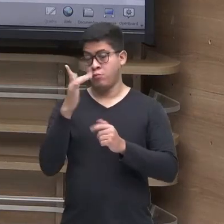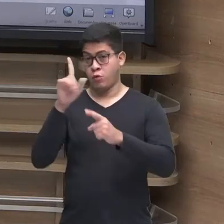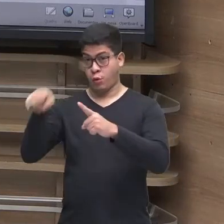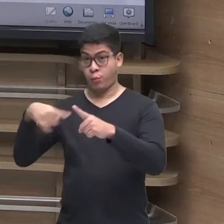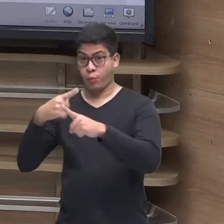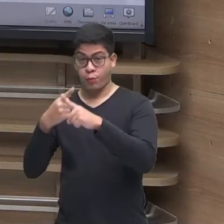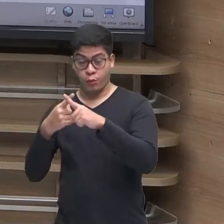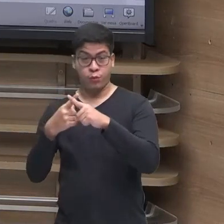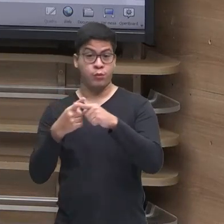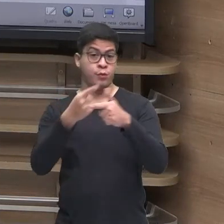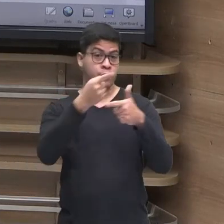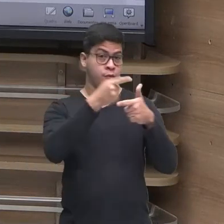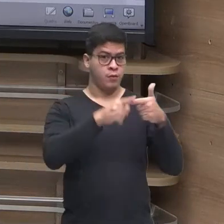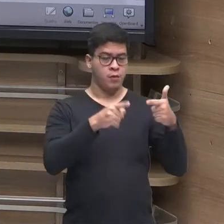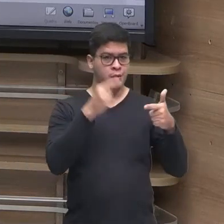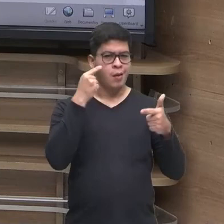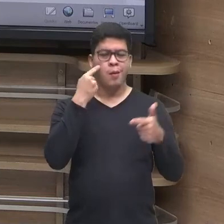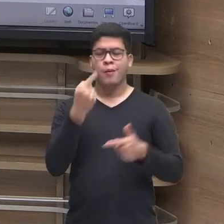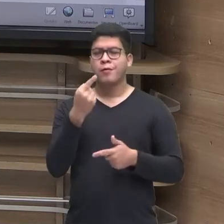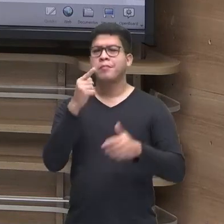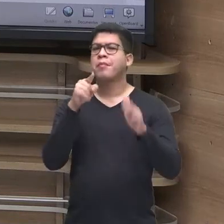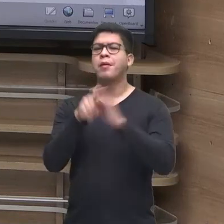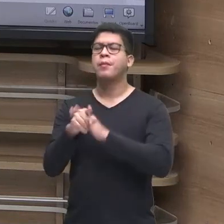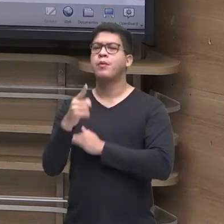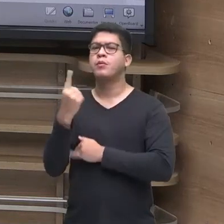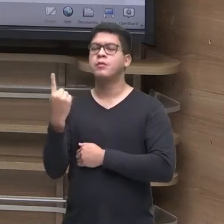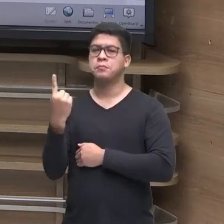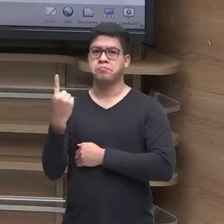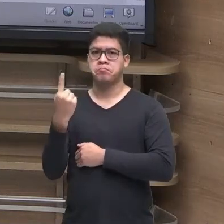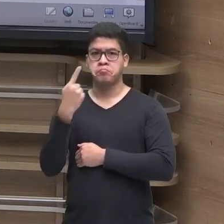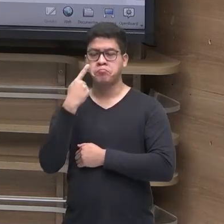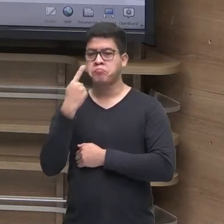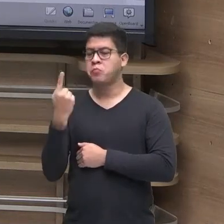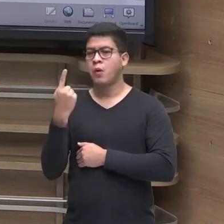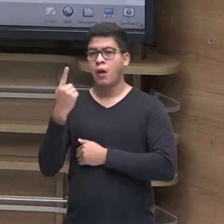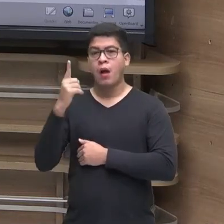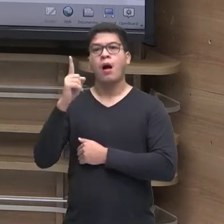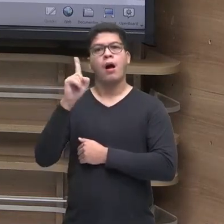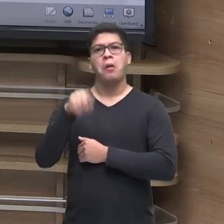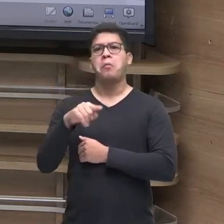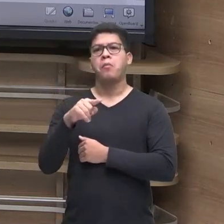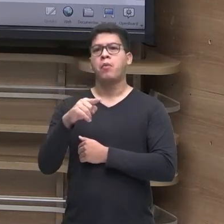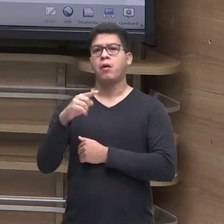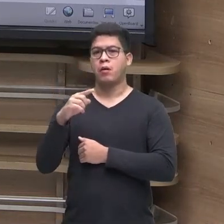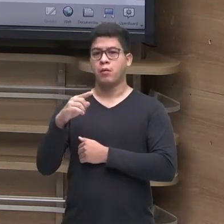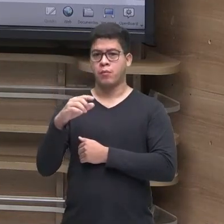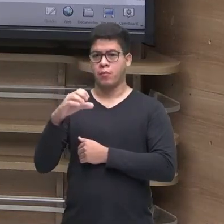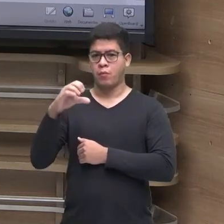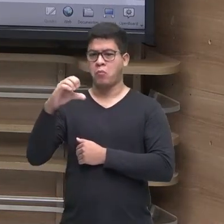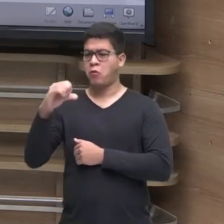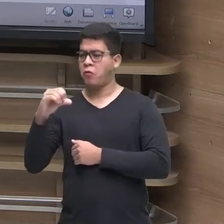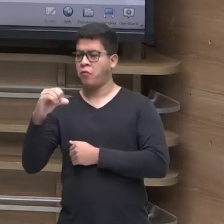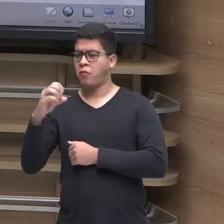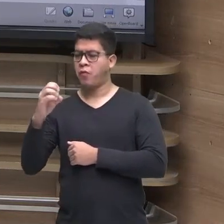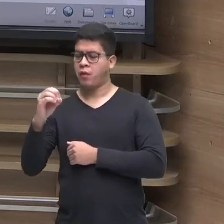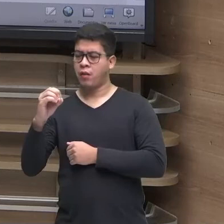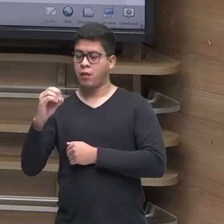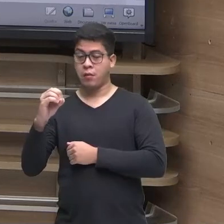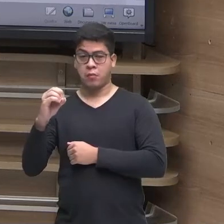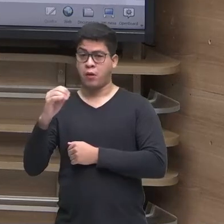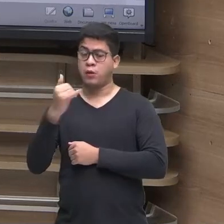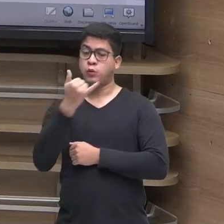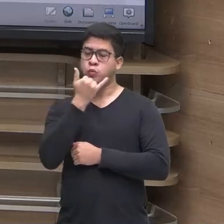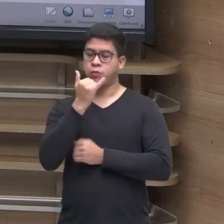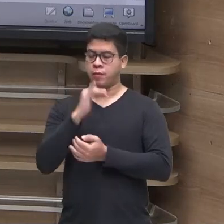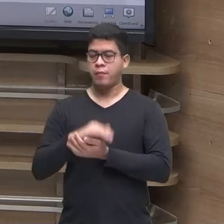Vamos ver, então, na questão de número 1, né? Se os números que nós temos aí, o 90, por exemplo, se ele é múltiplo... 90 não, 80,